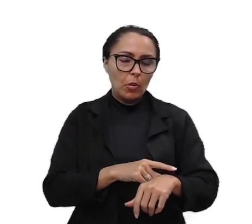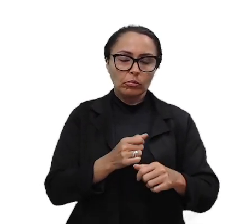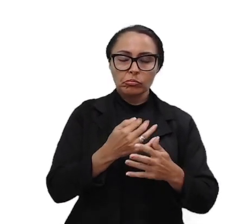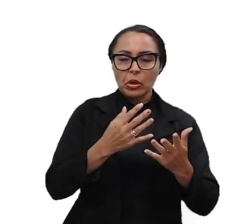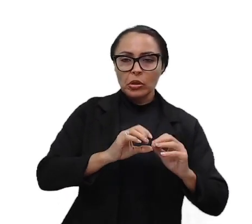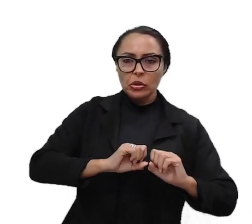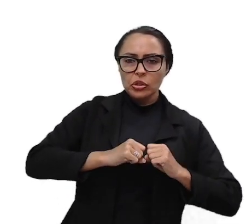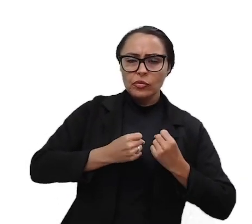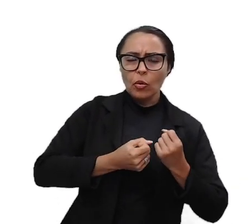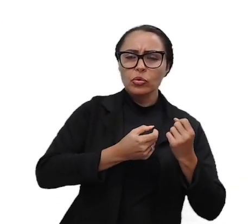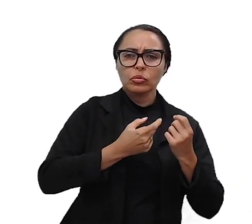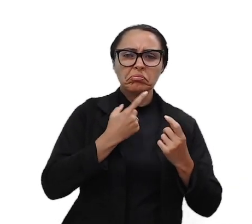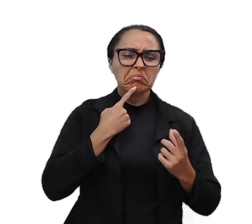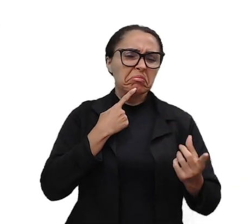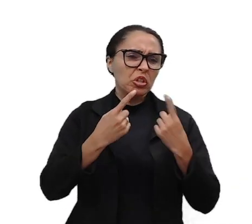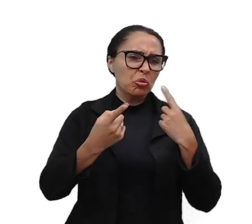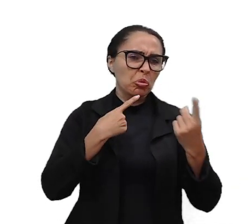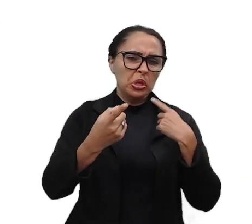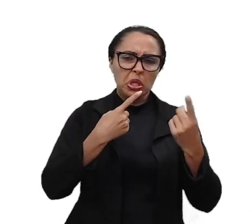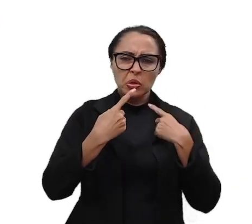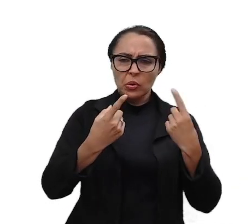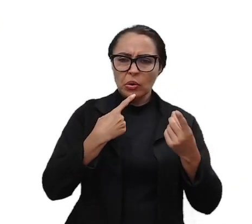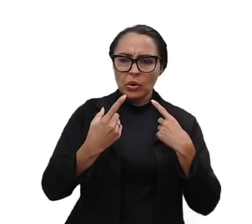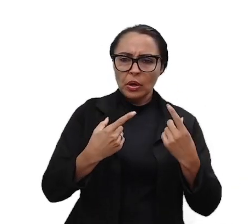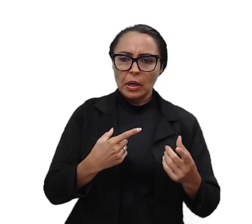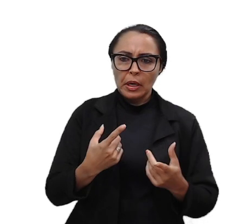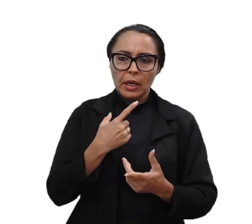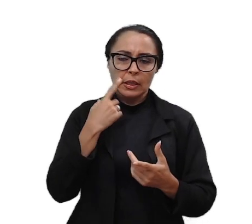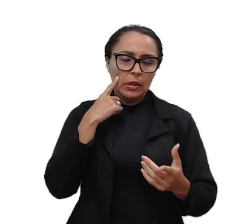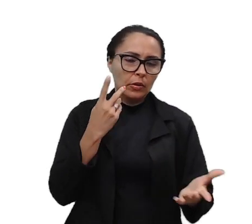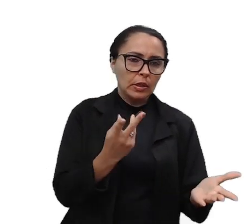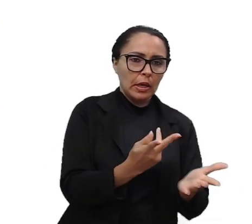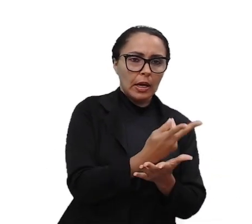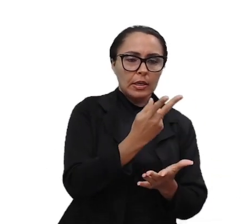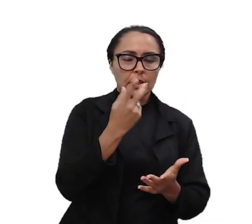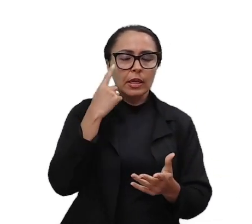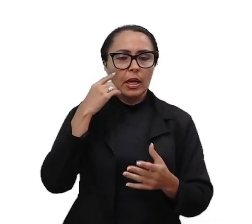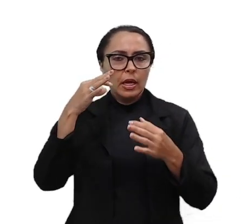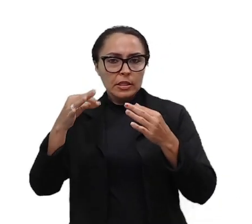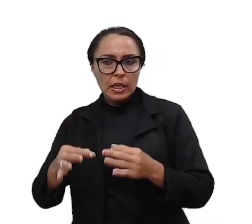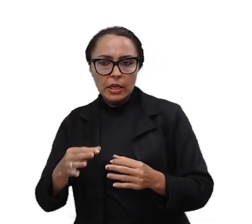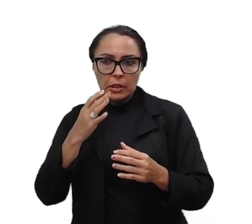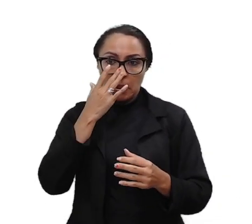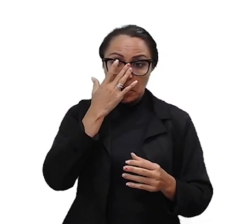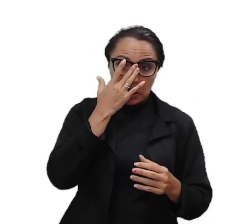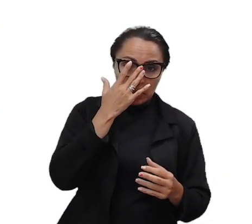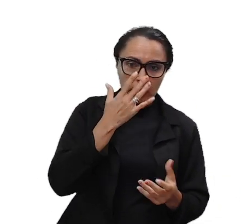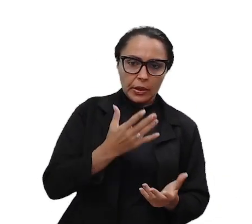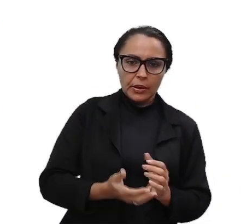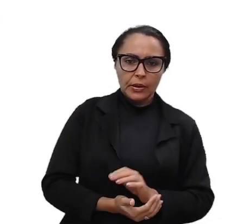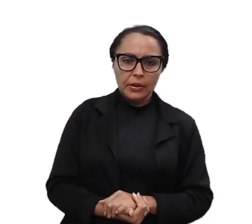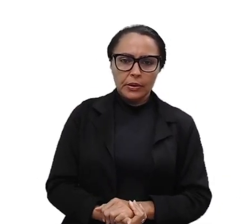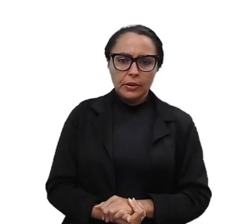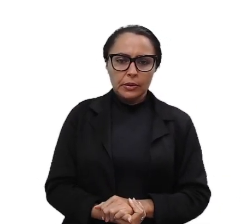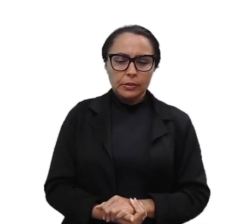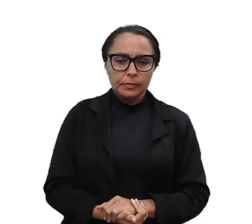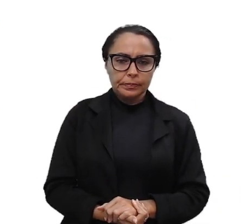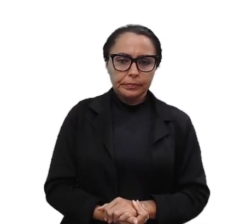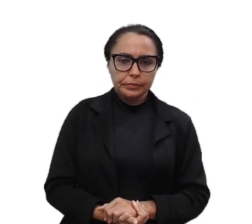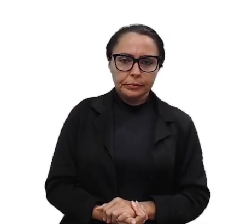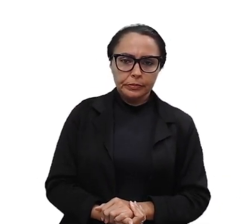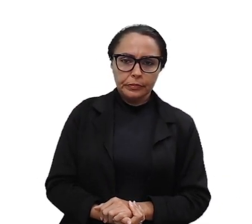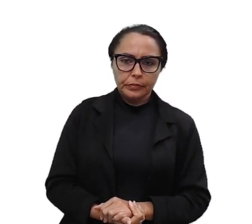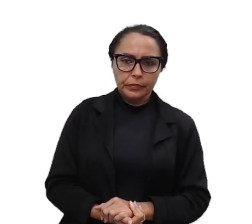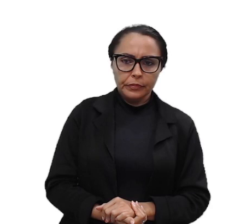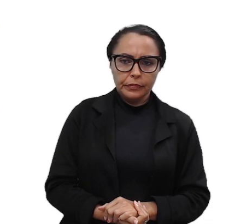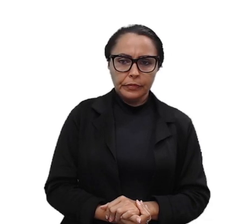esforço discutindo se acerta ou erra nas previsões, quando o mais relevante é discutir o quanto se está